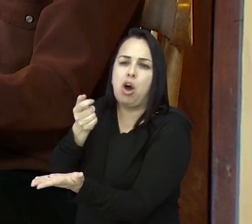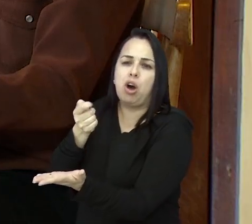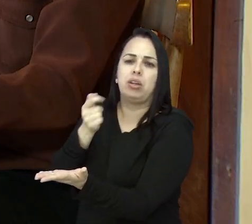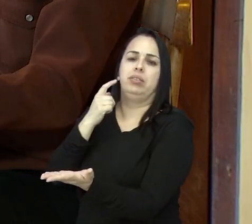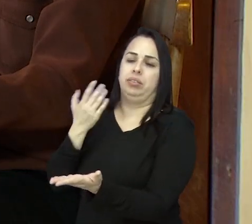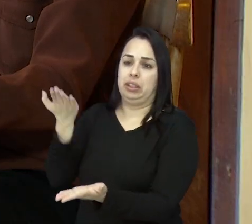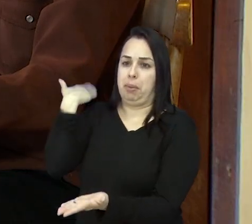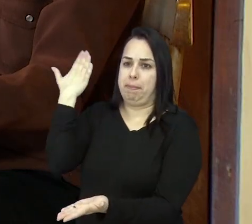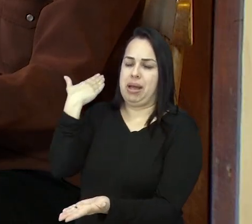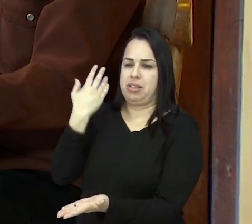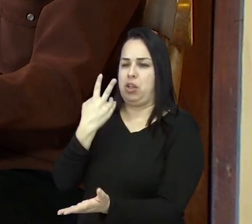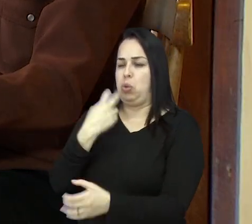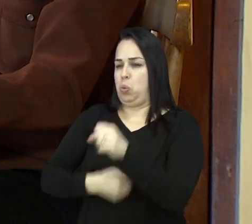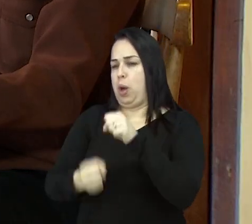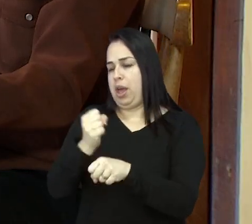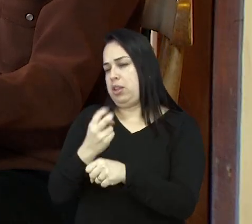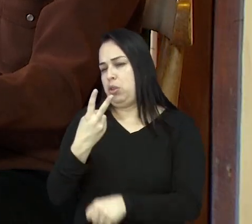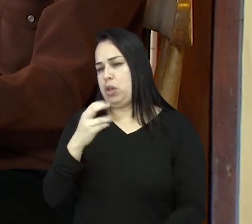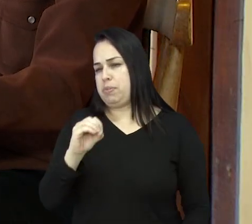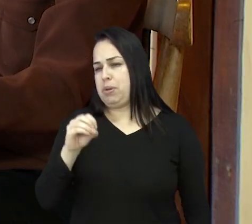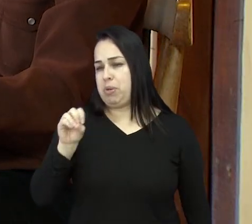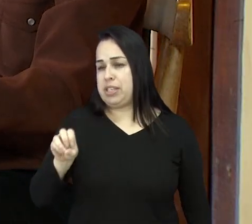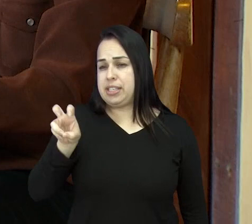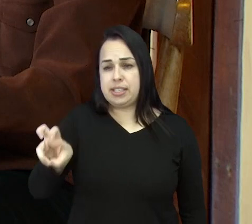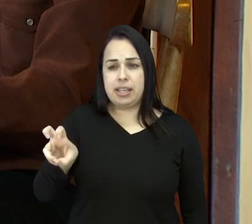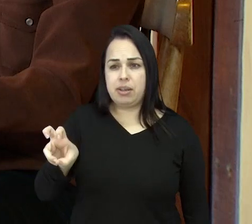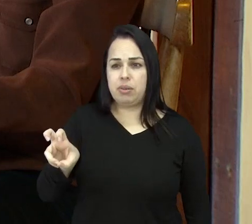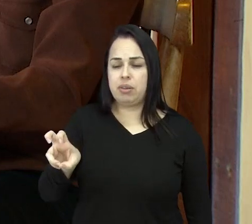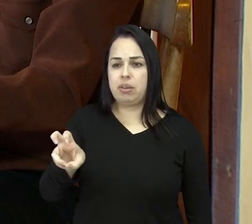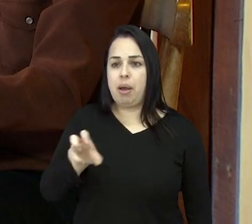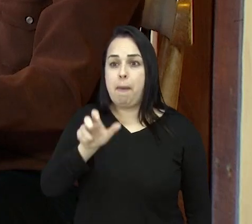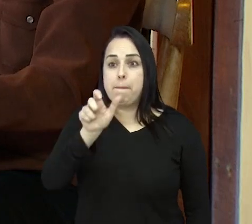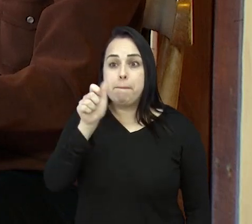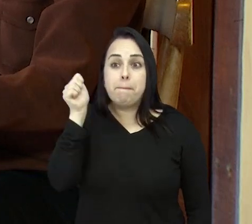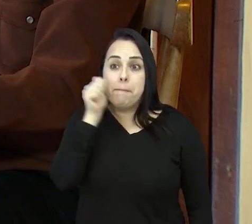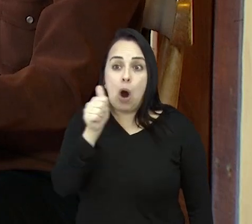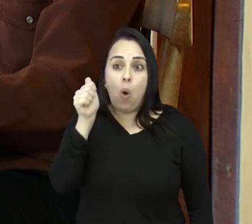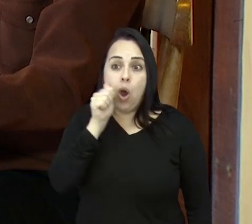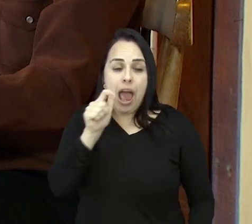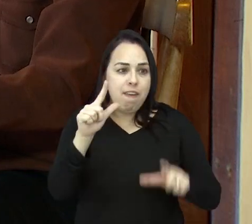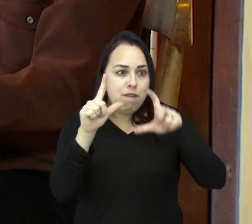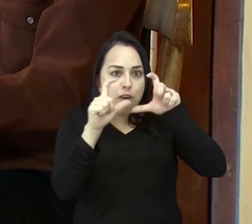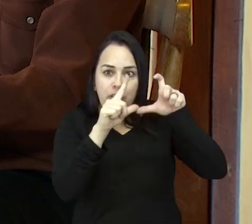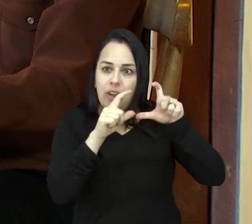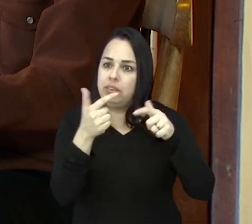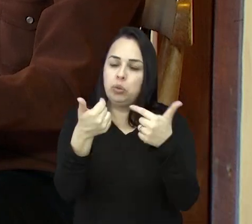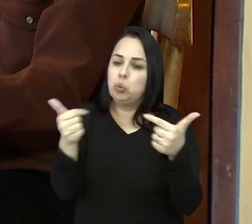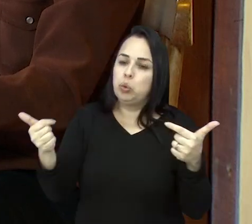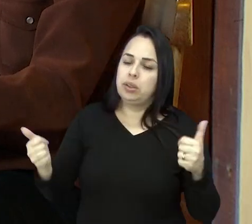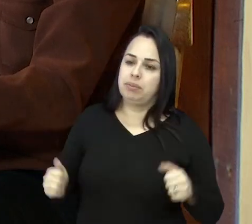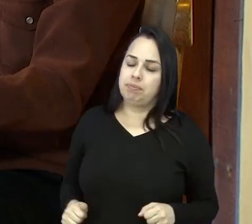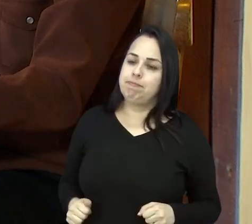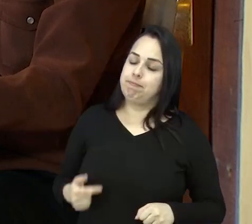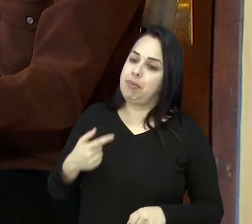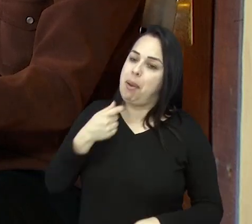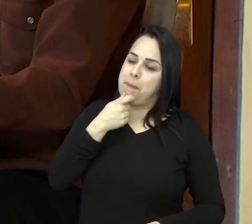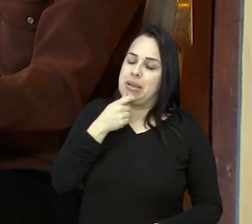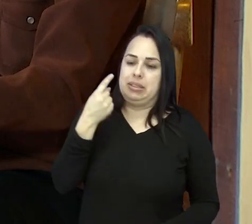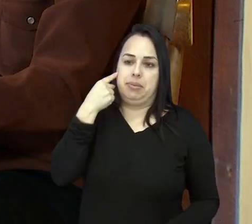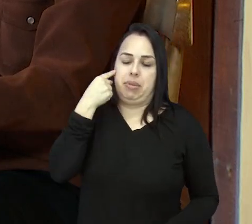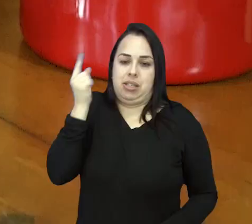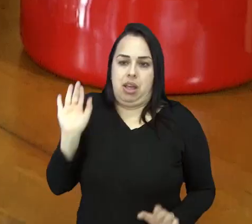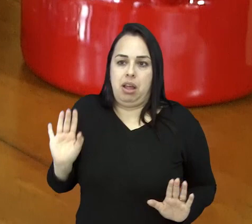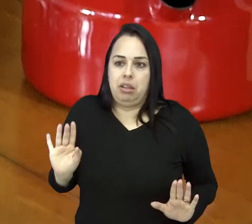eu também reparei que na época, foi em 2005, 2006, não tinha mulher fotografando em redação. E aí eu falei, bom, acho que é